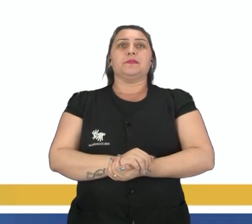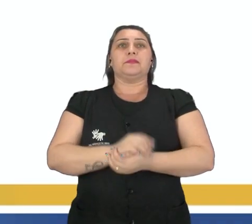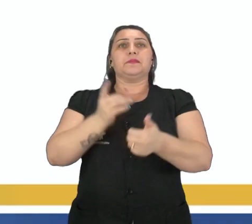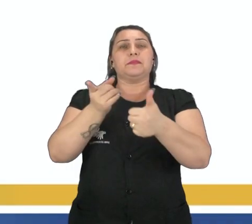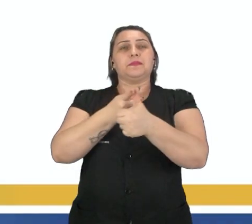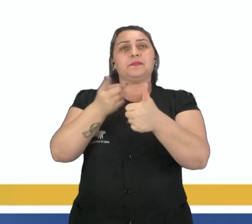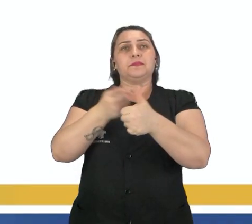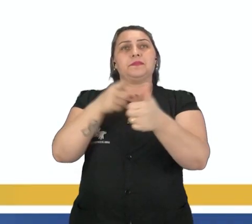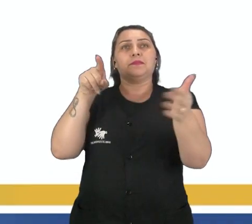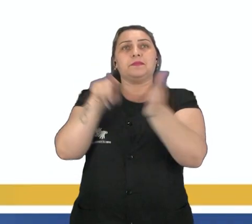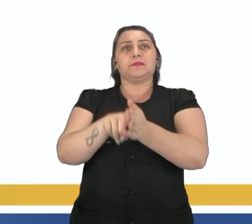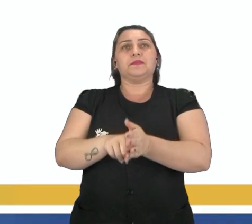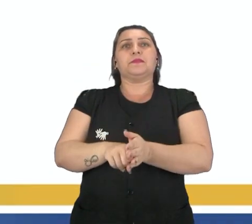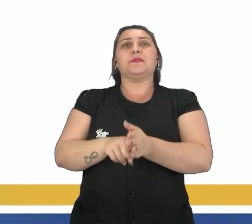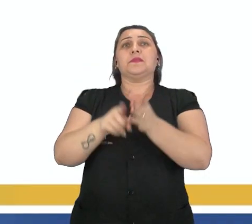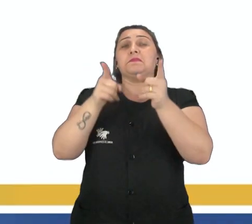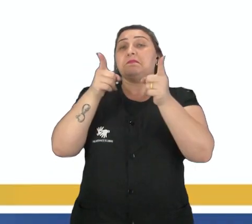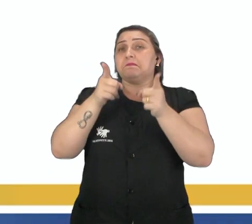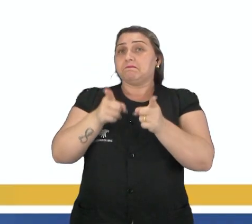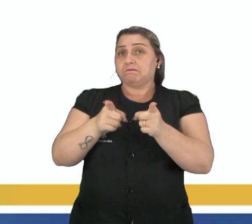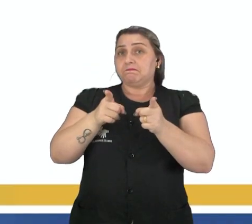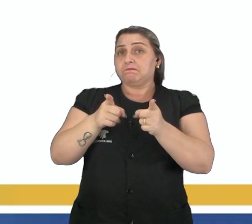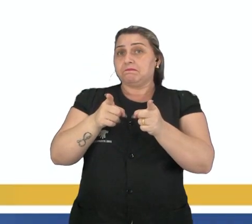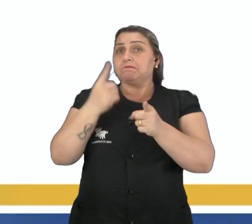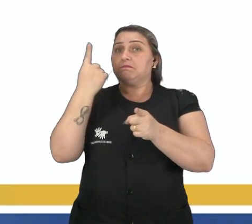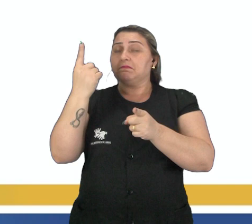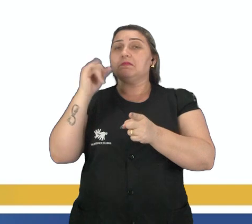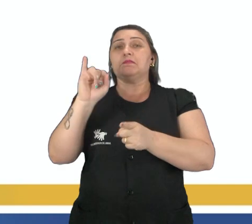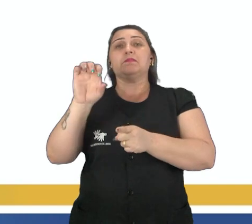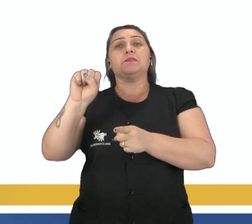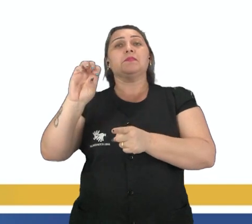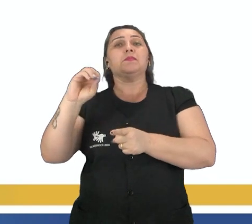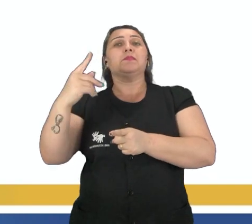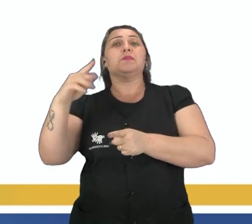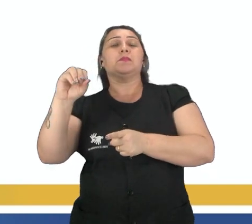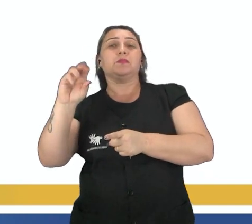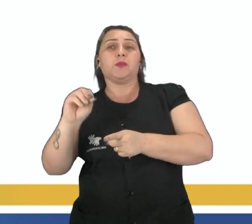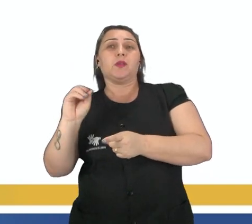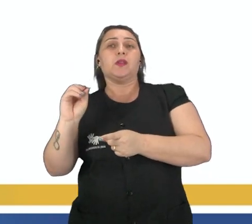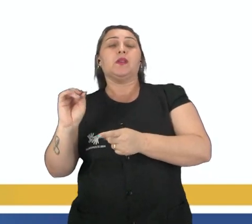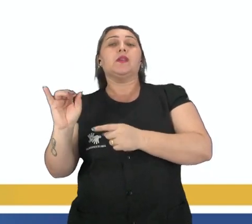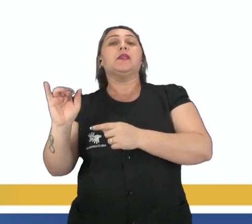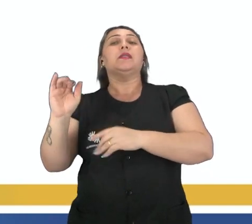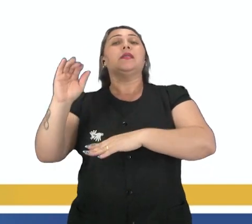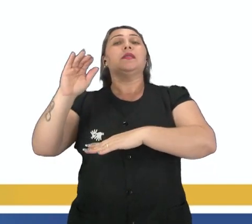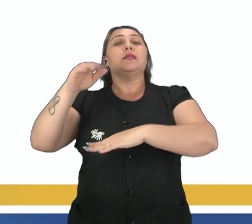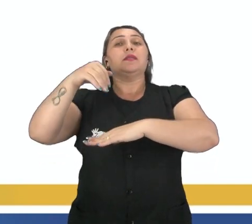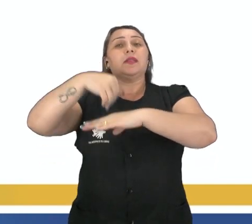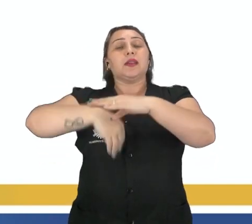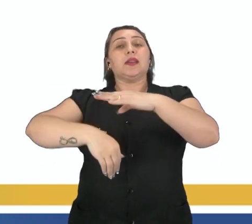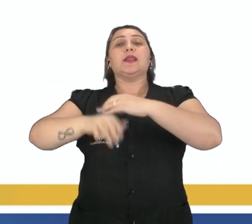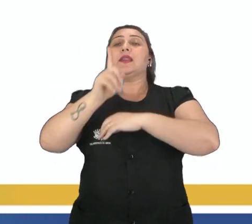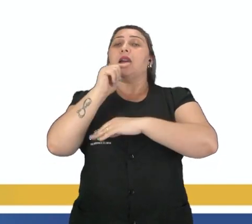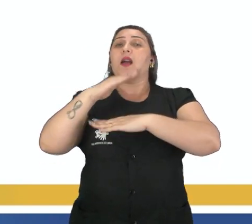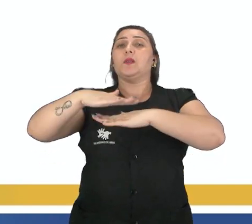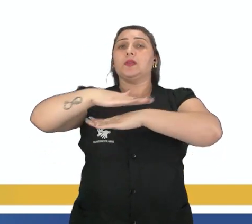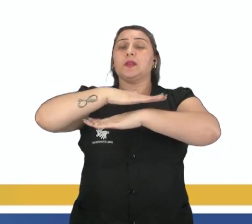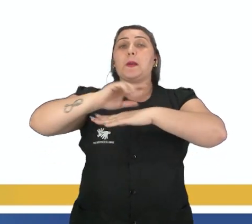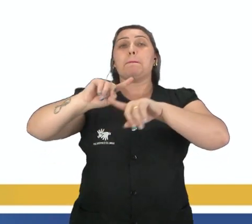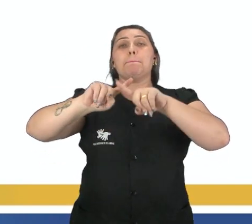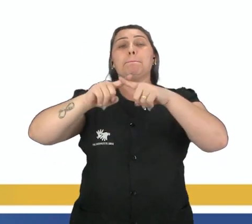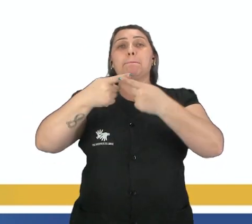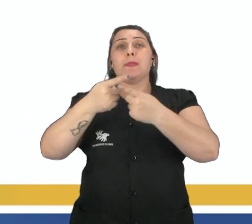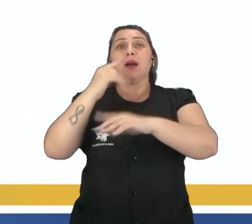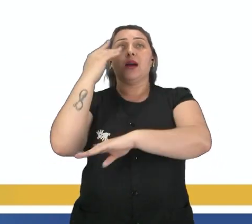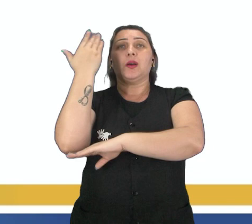à nossa primeira questão. A primeira questão fala o seguinte: um pedaço de isopor, quando colocado na água, fica na superfície, mas se